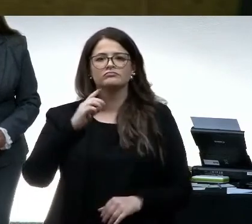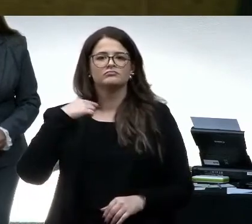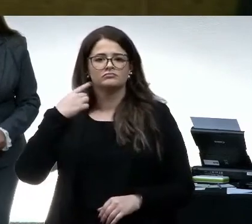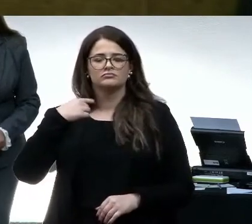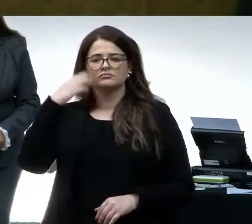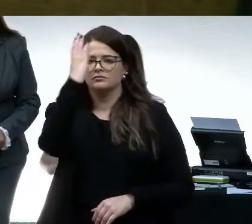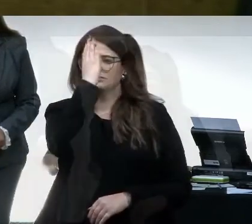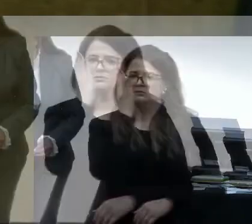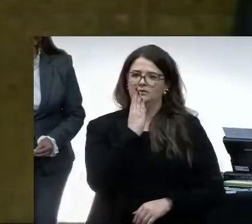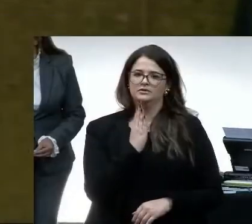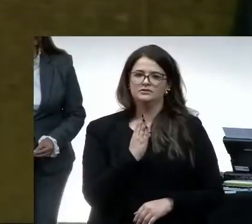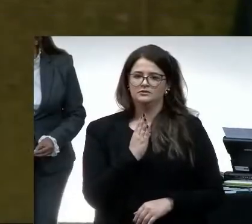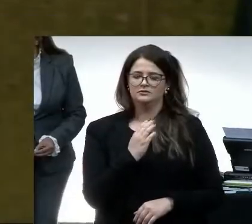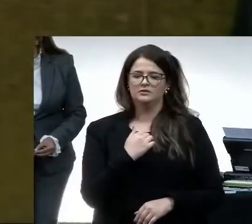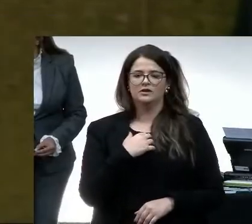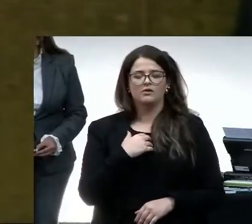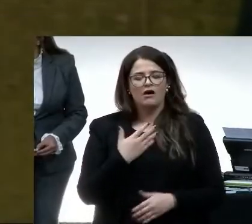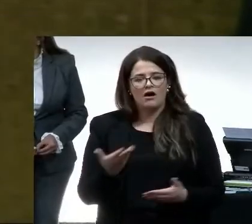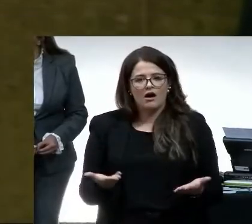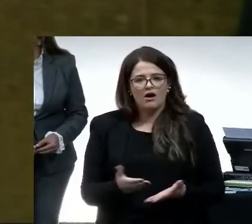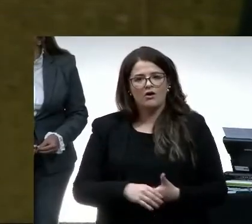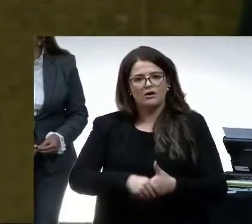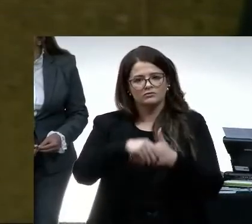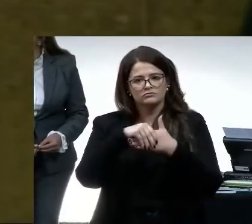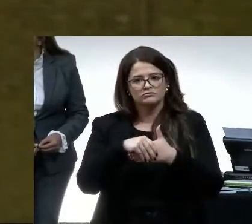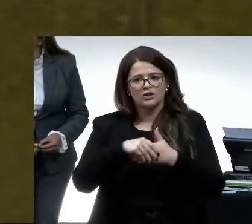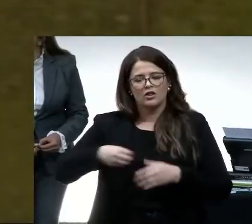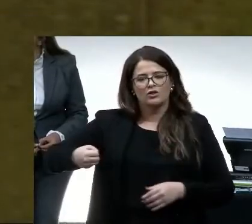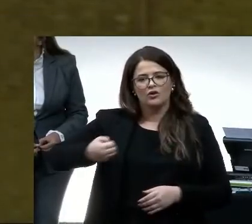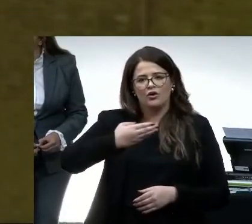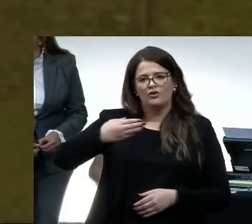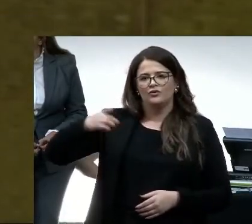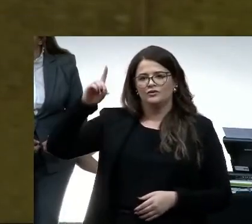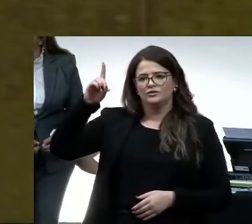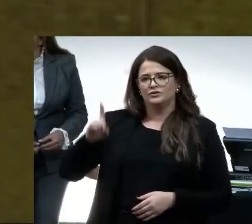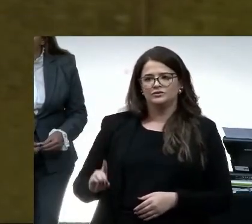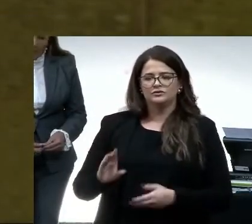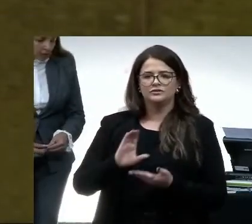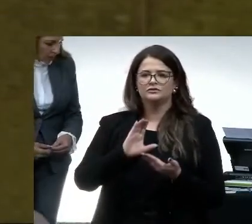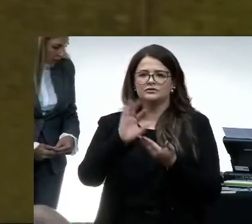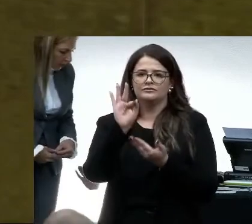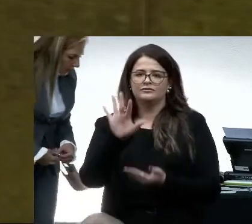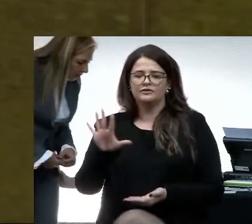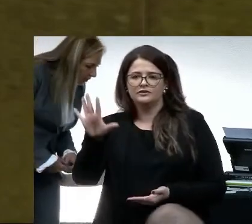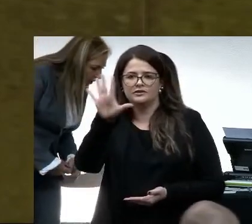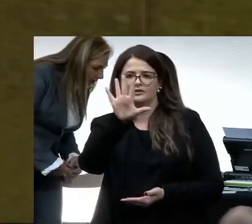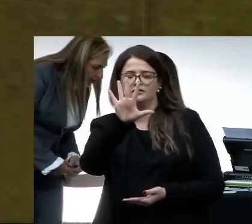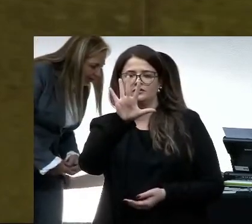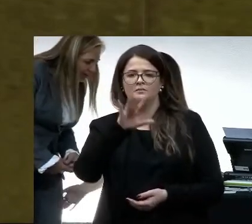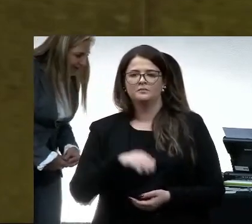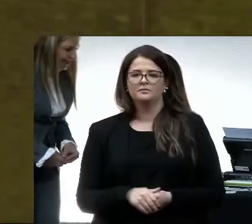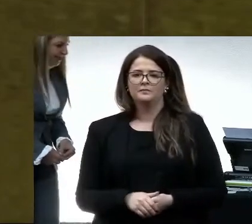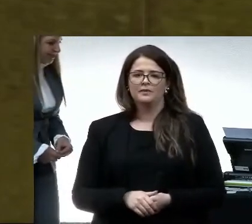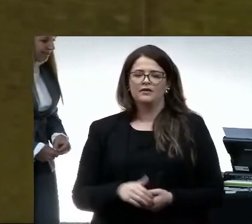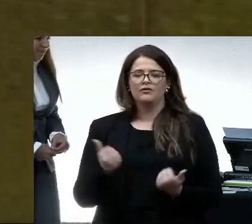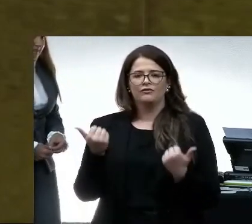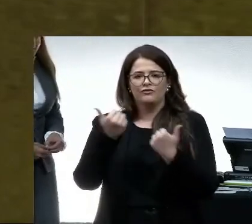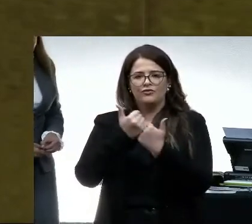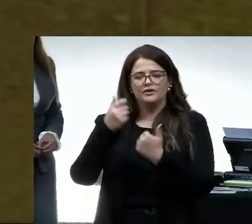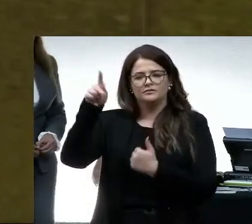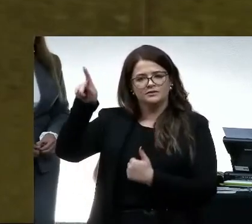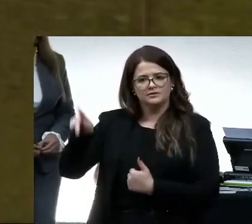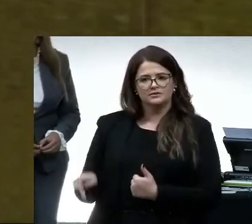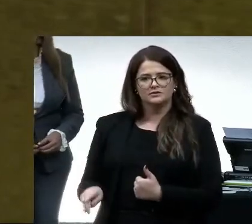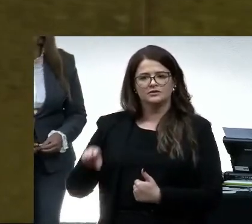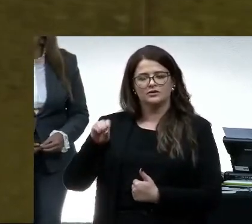advocacia brasileira. Eu saúdo a nova diretoria do Conselho Federal, cumprimentando o vice-presidente